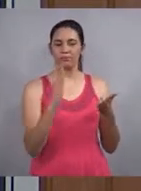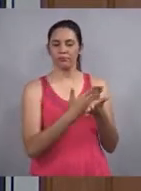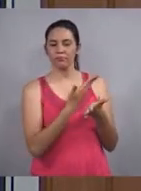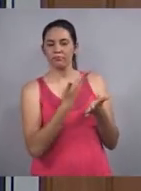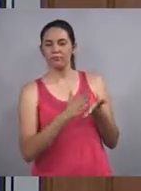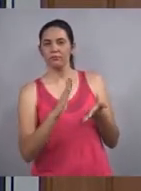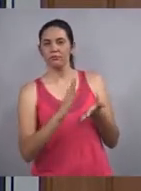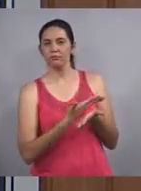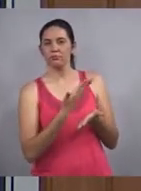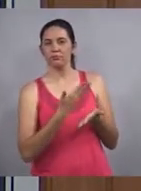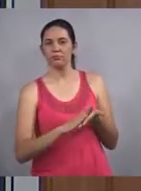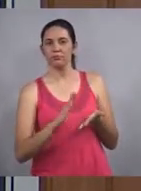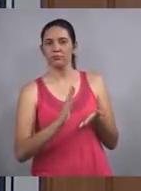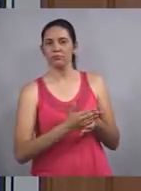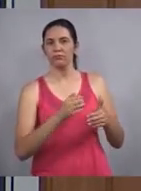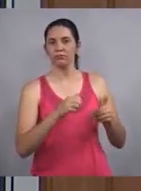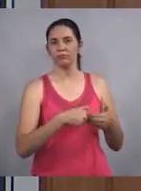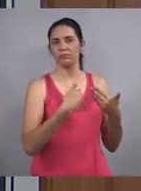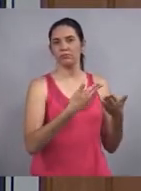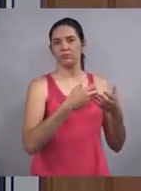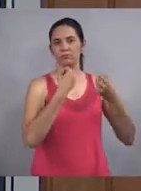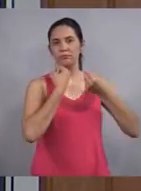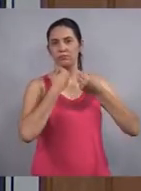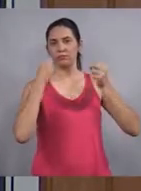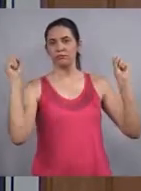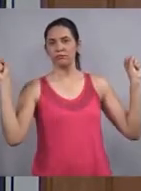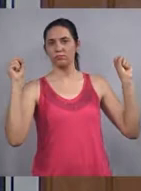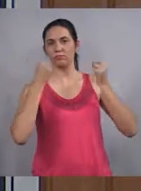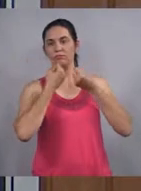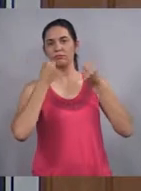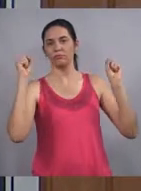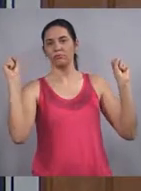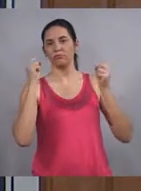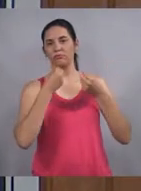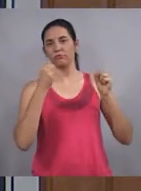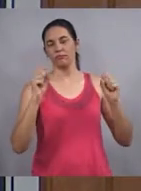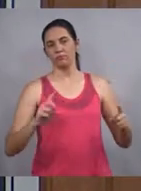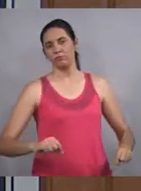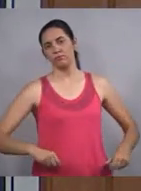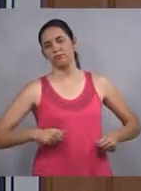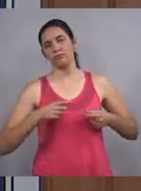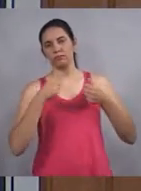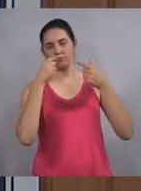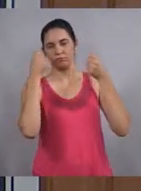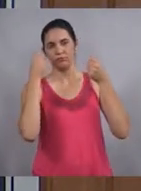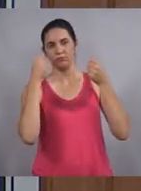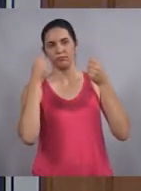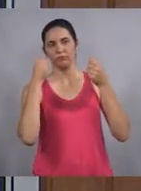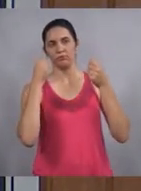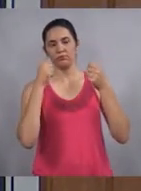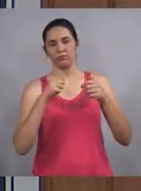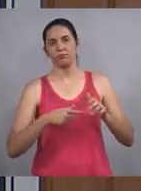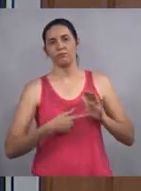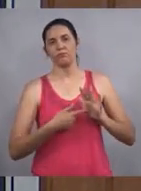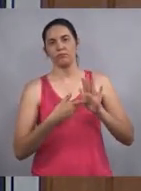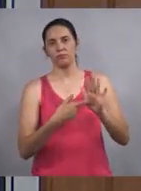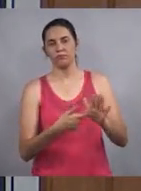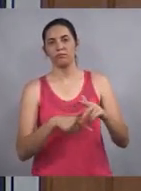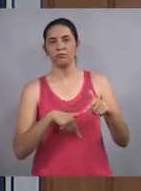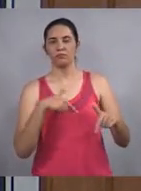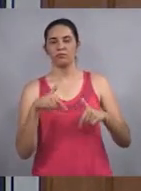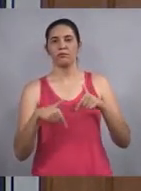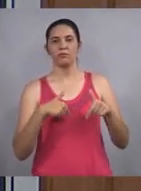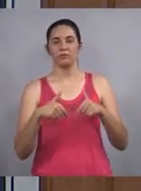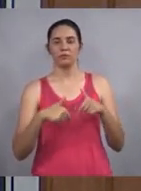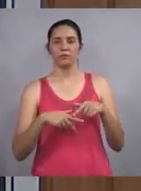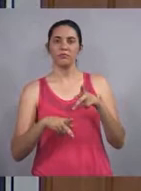e devolvido à indústria, além de gerar riquezas, gera fonte de trabalho,